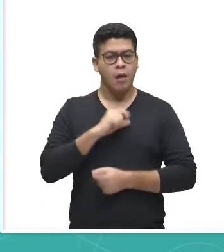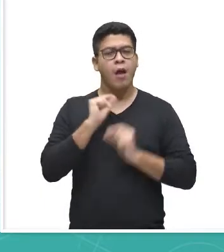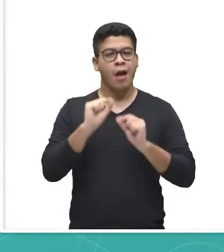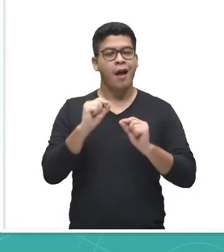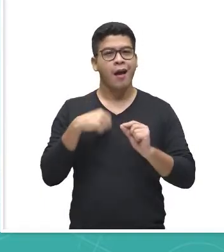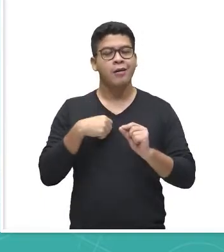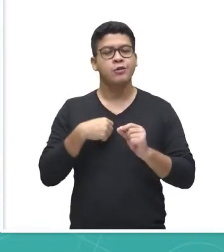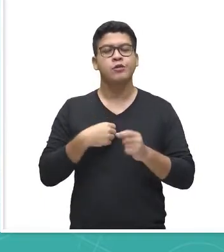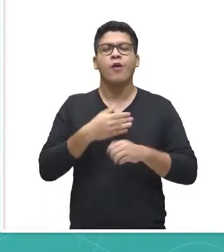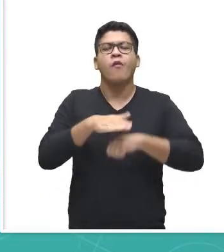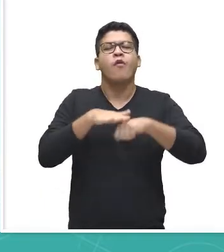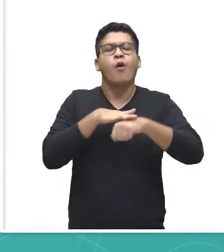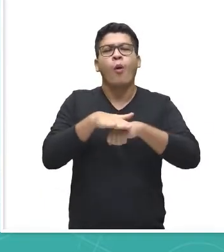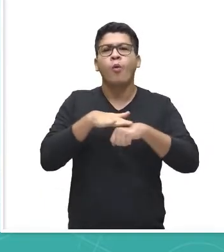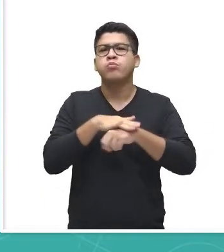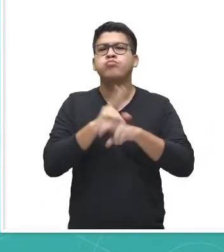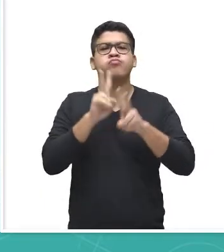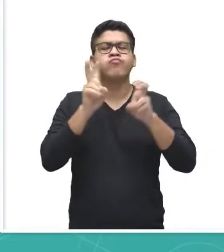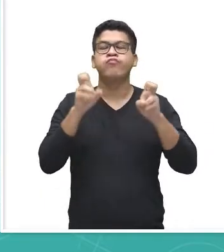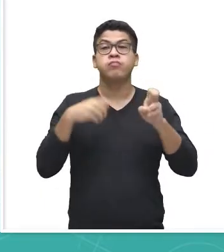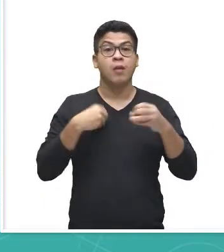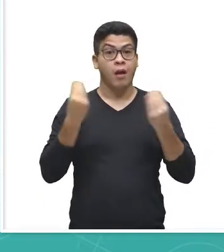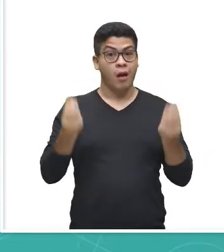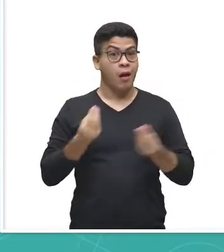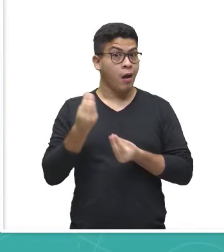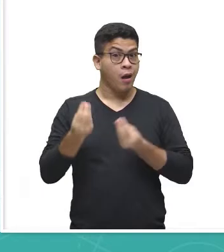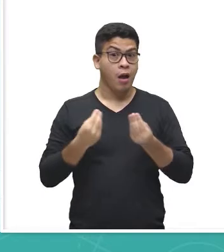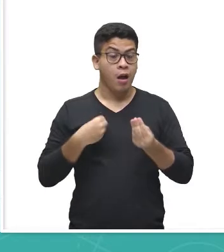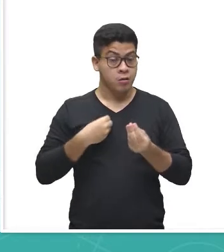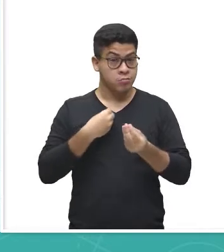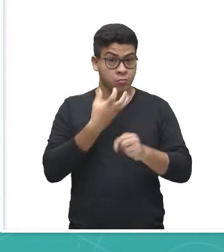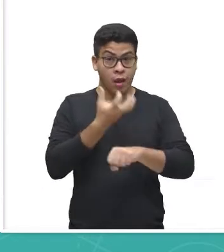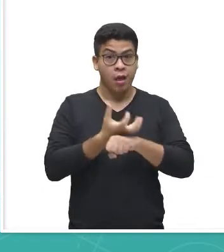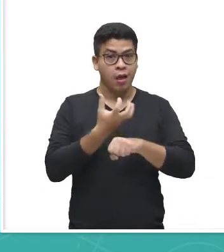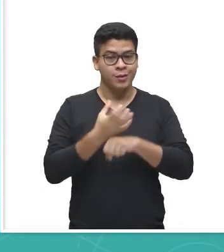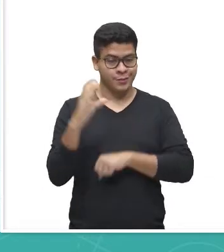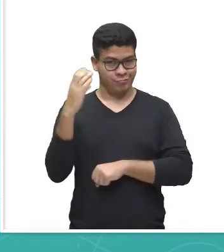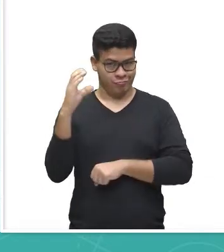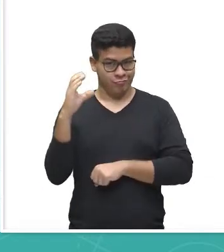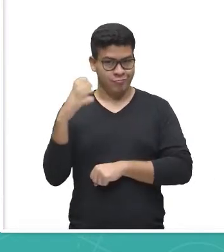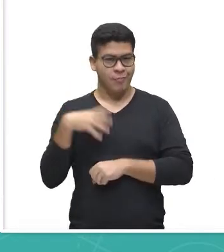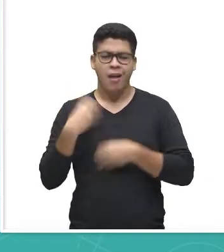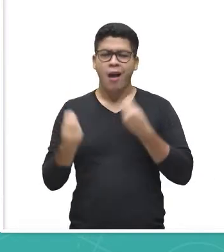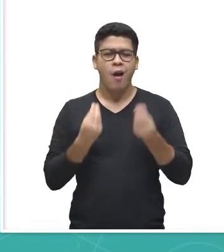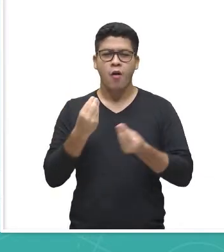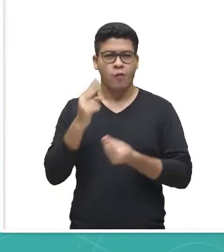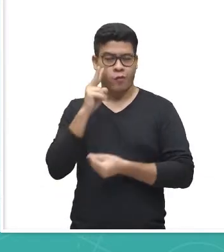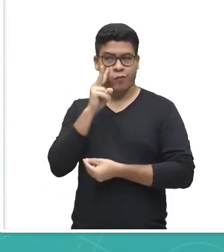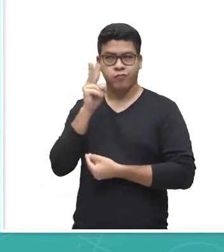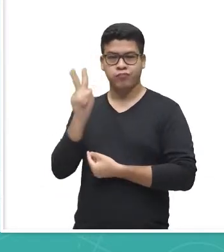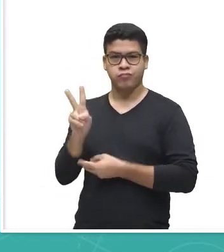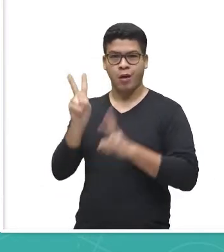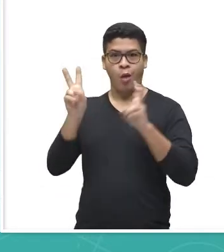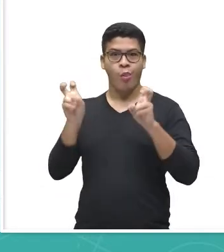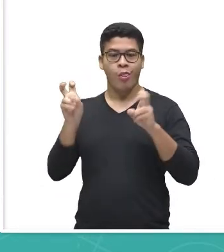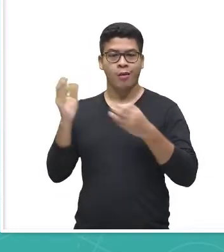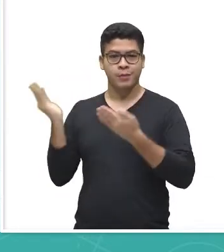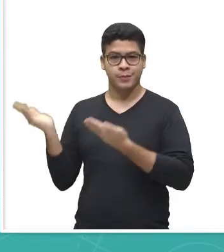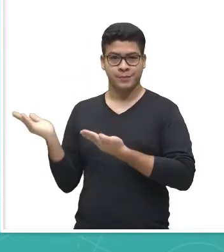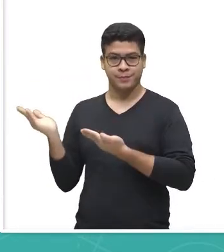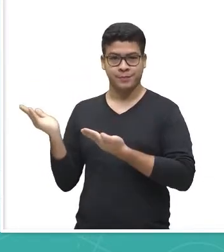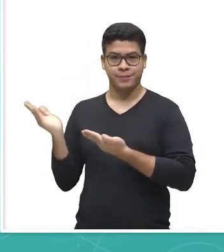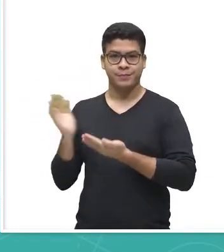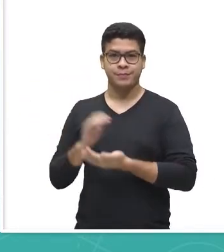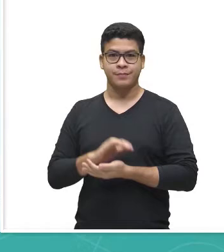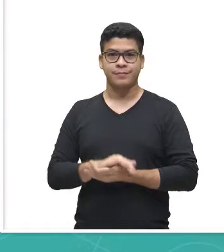um pouco mais ali sobre alguns conteúdos de ciências. Muito bem, então a gente vai observar aí qual é o conteúdo que a gente vai estudar na nossa aula de hoje. Na